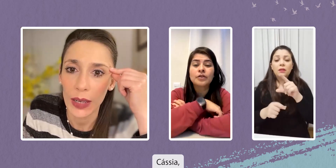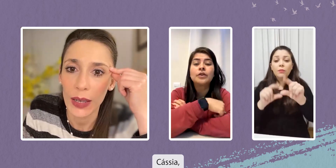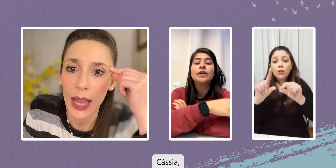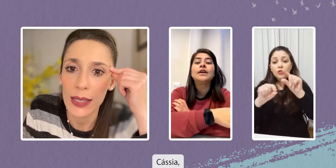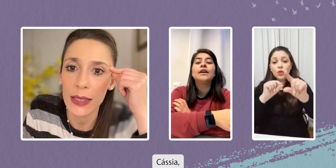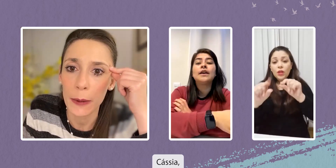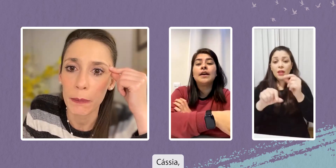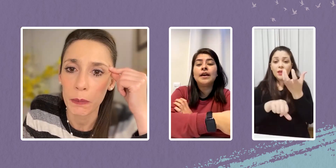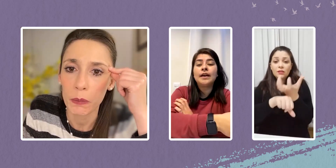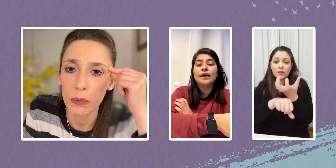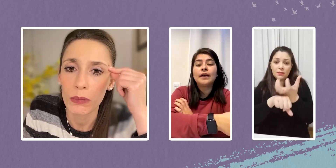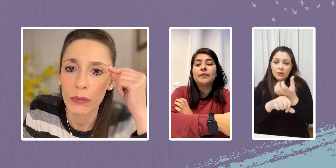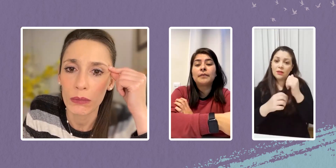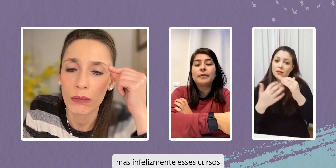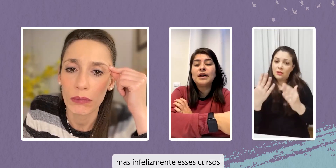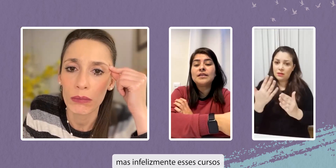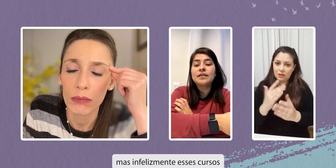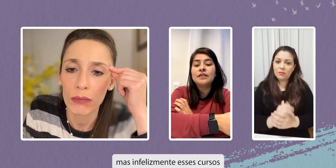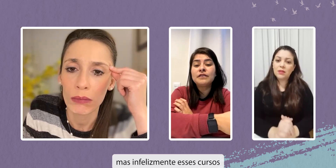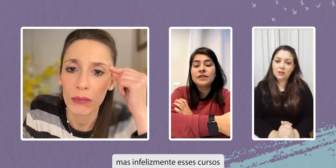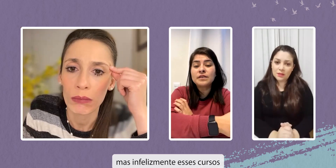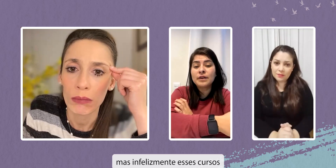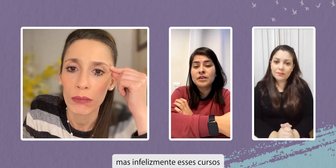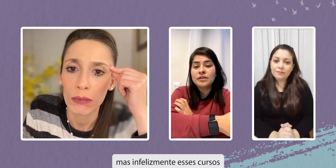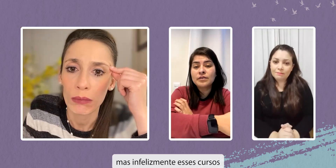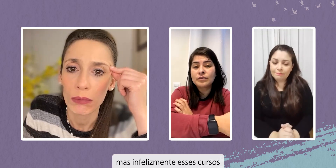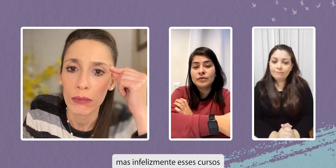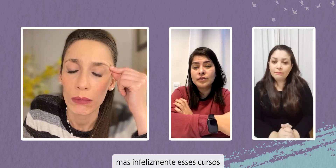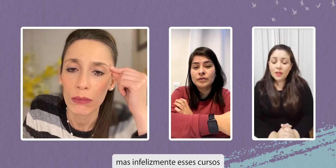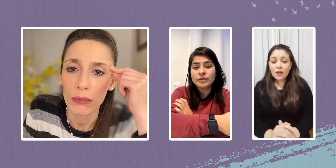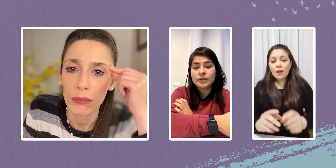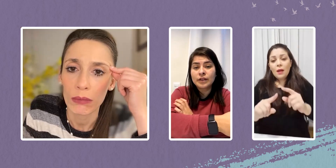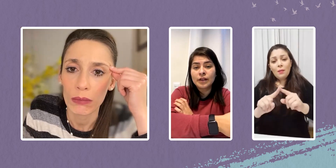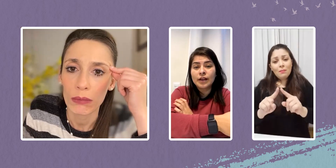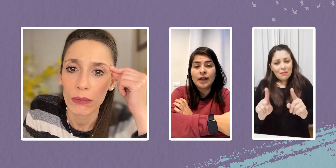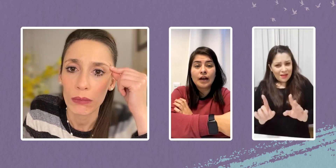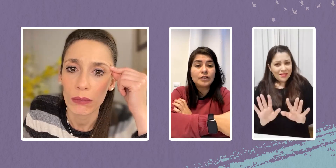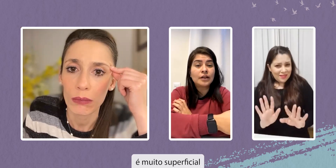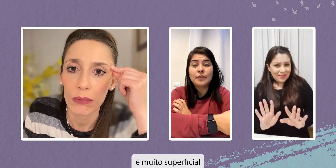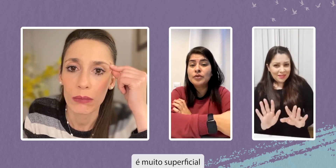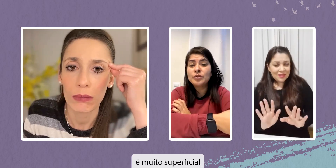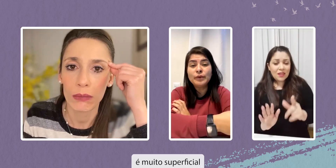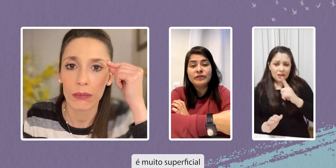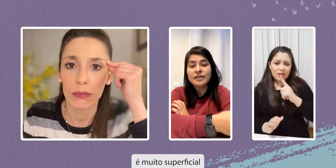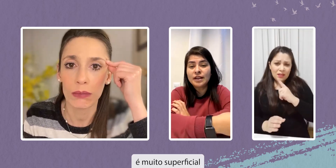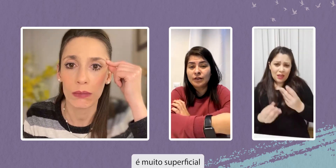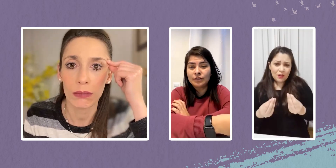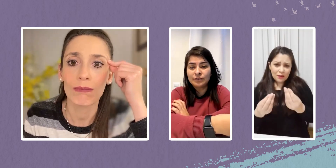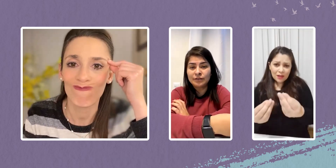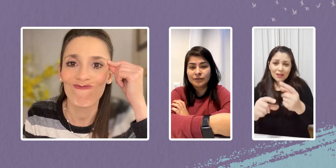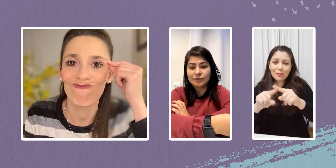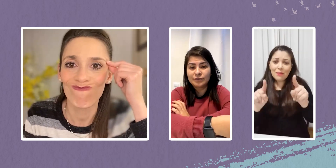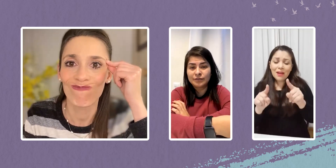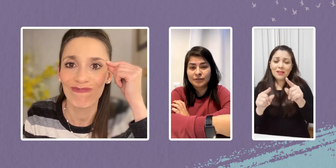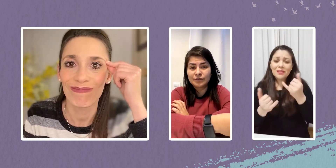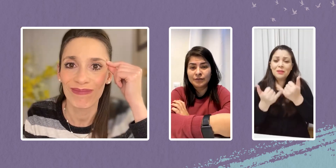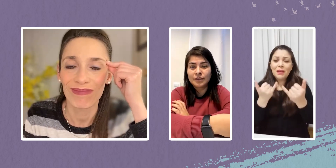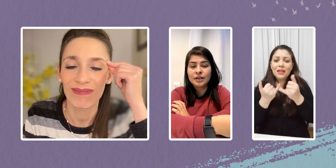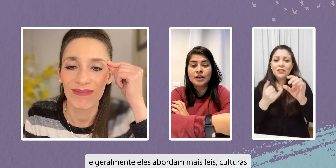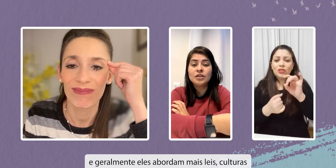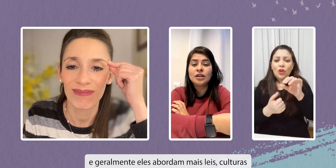Cássia, eu acho. Cássia. Mas, infelizmente, esses cursos é muito superficial.